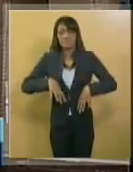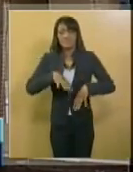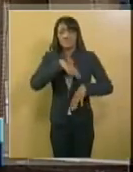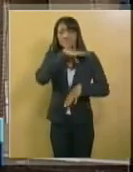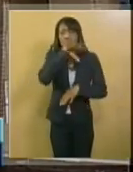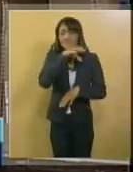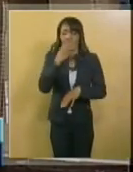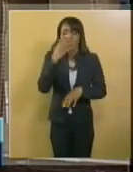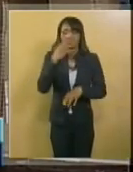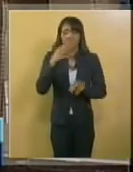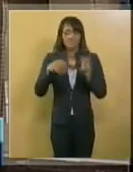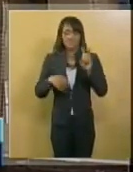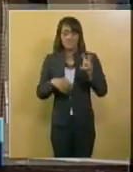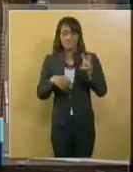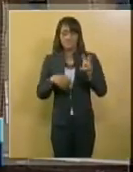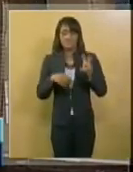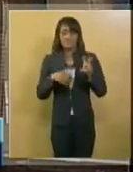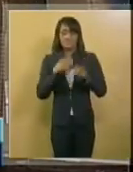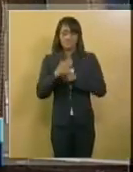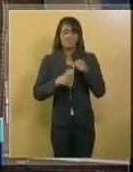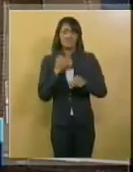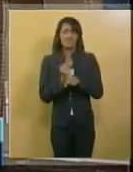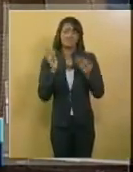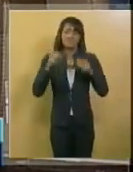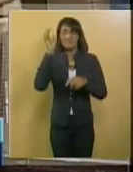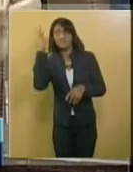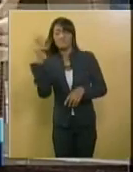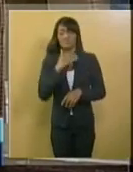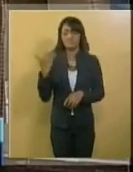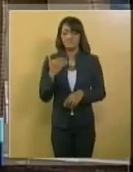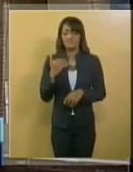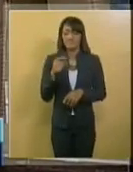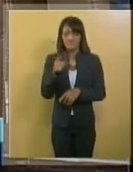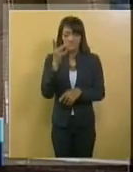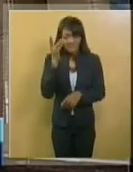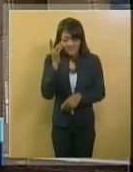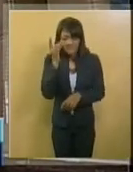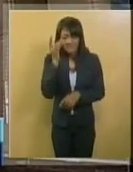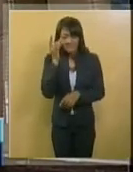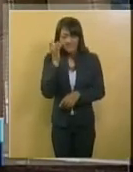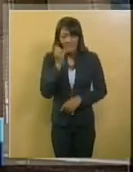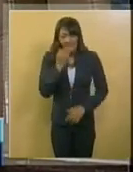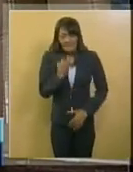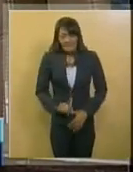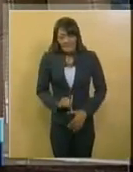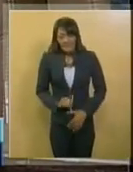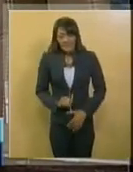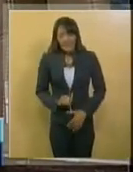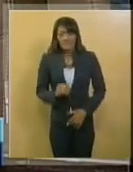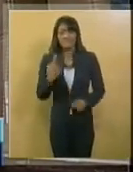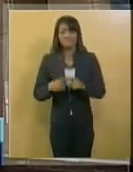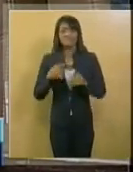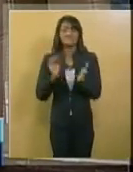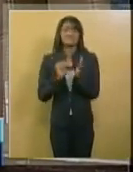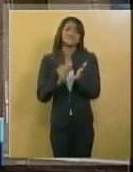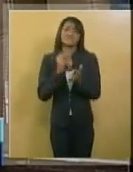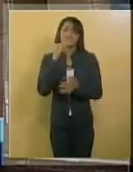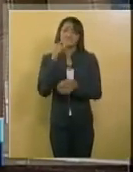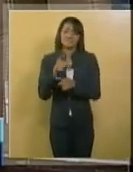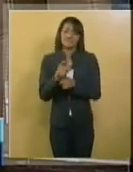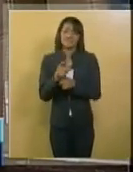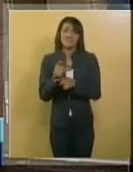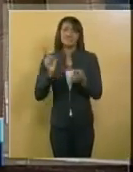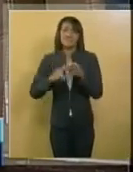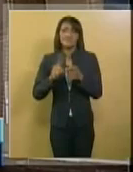e em 5 anos ele está imprestável para continuar vivo. Quando os senhores virem um cavalo magérrimo, ele está desidratado e